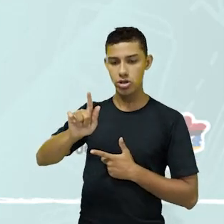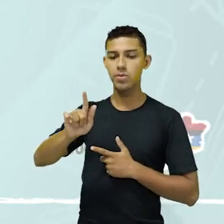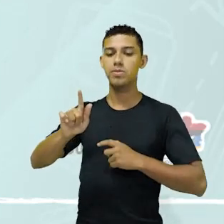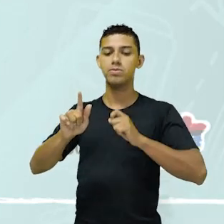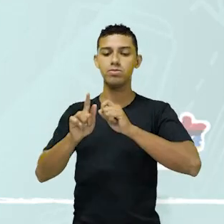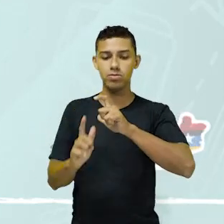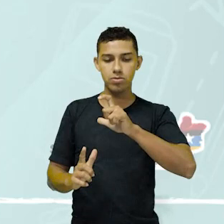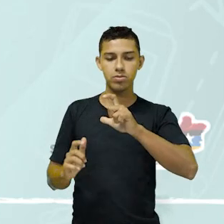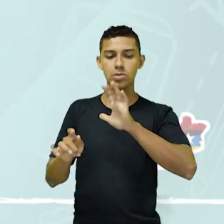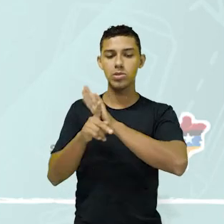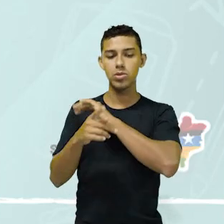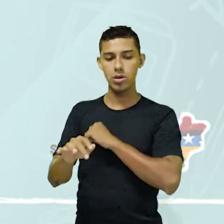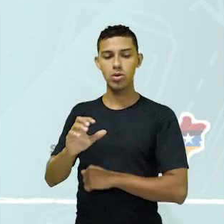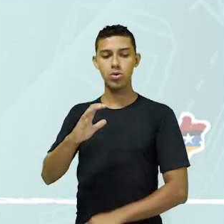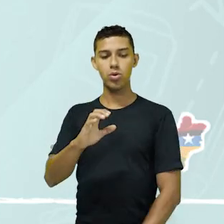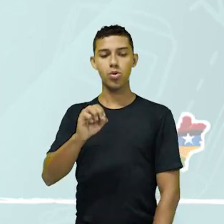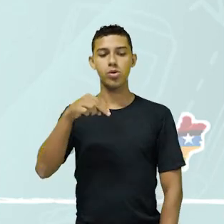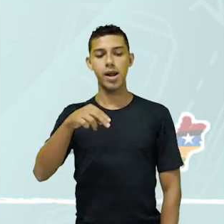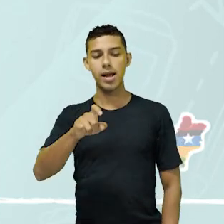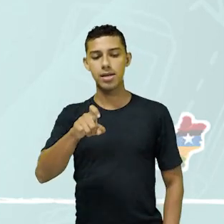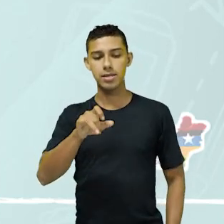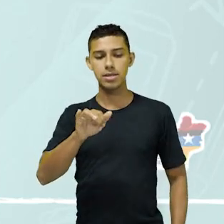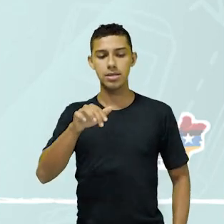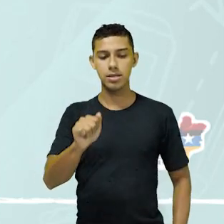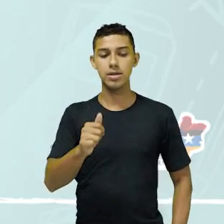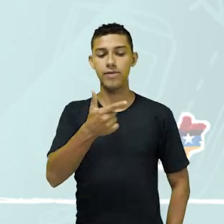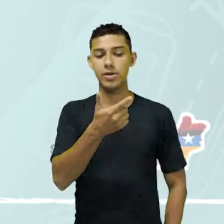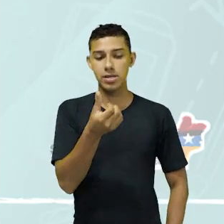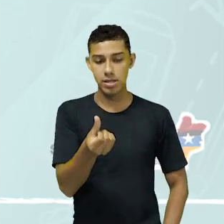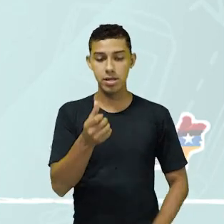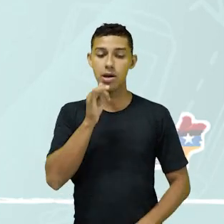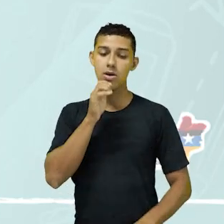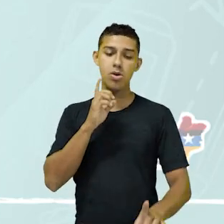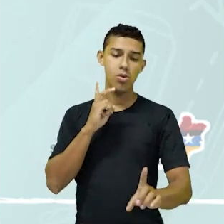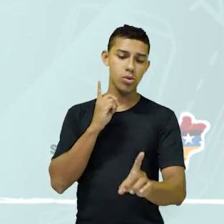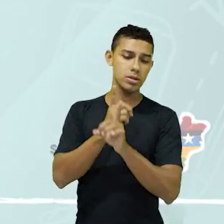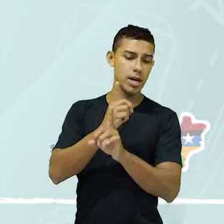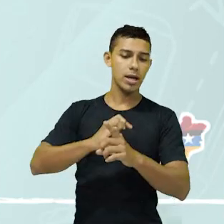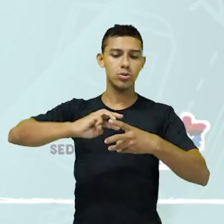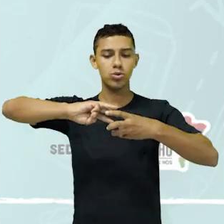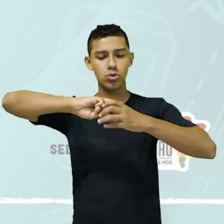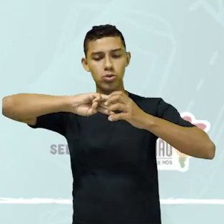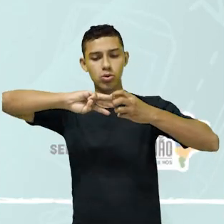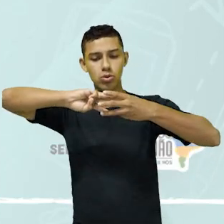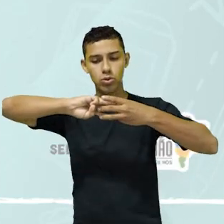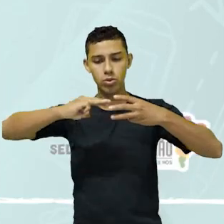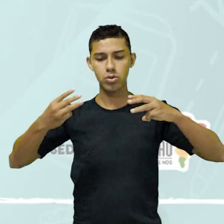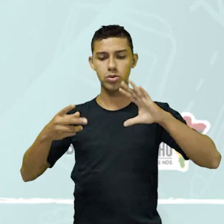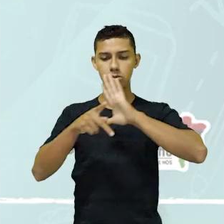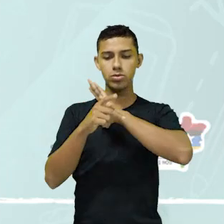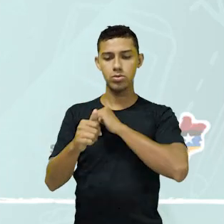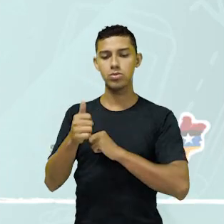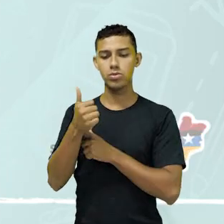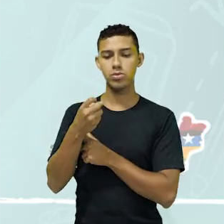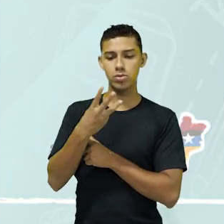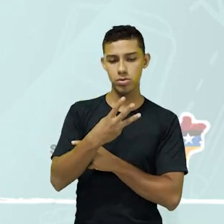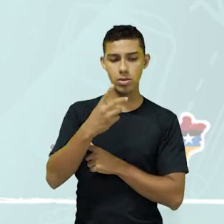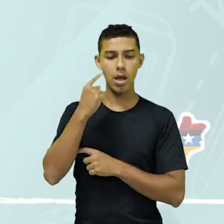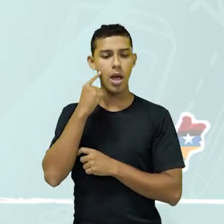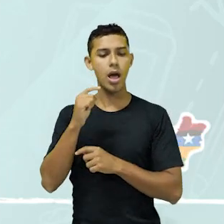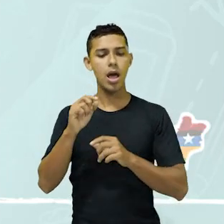conexina 26, encontrado no braço longo do cromossomo 13, é responsável pela surdez